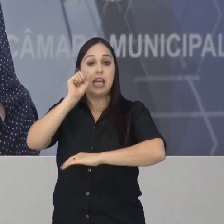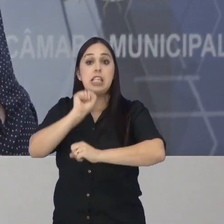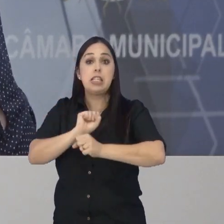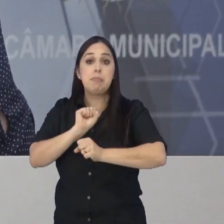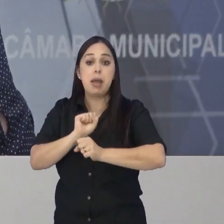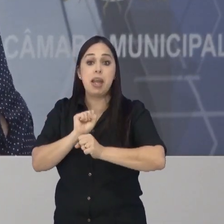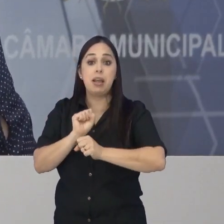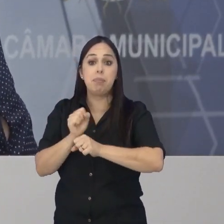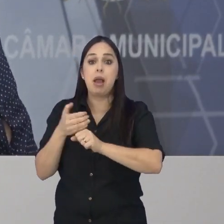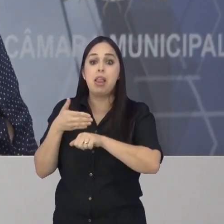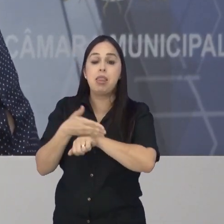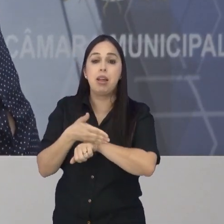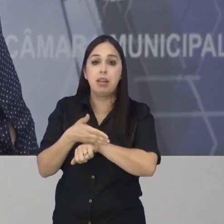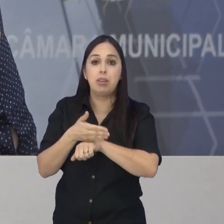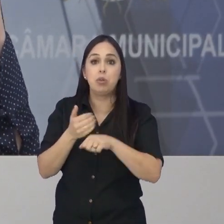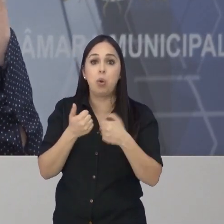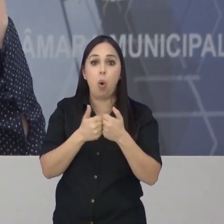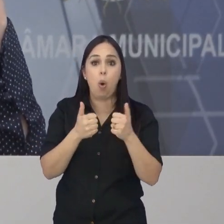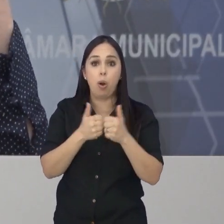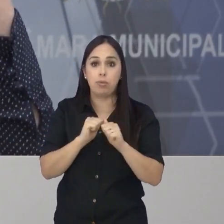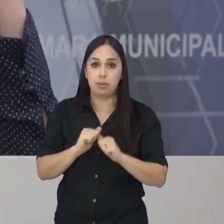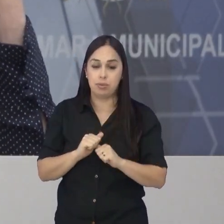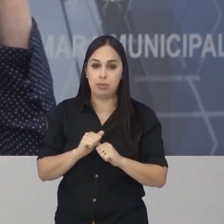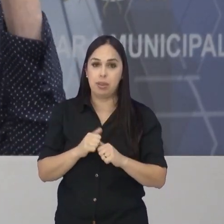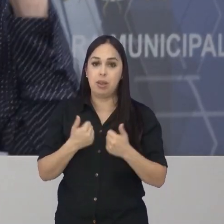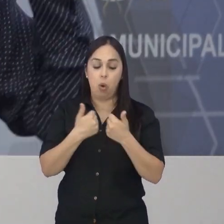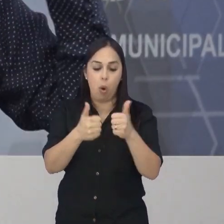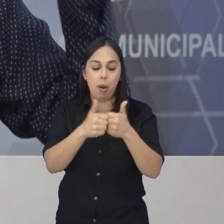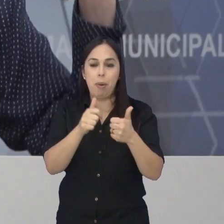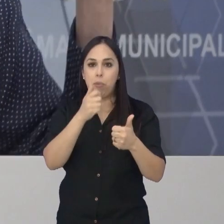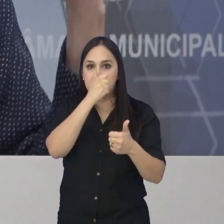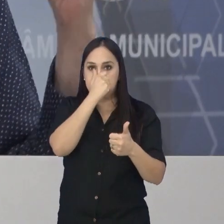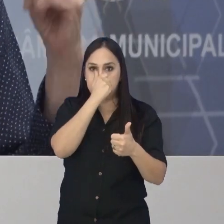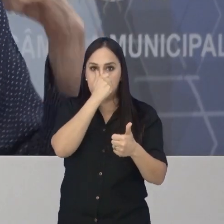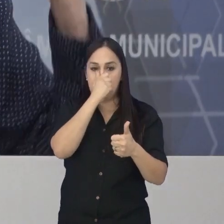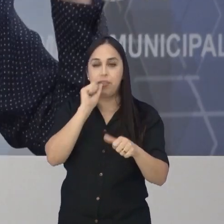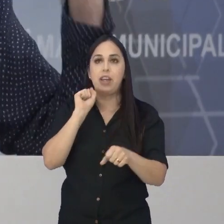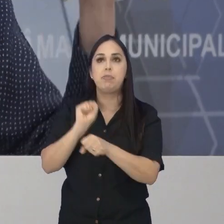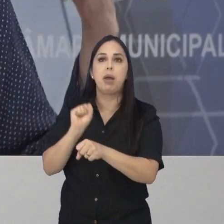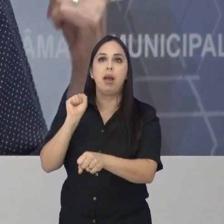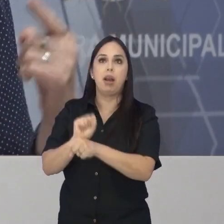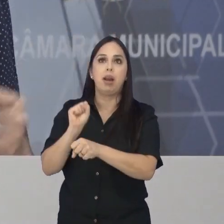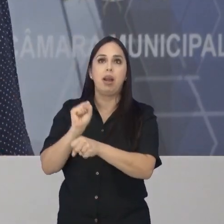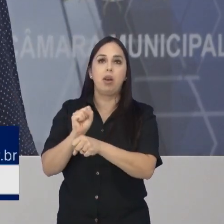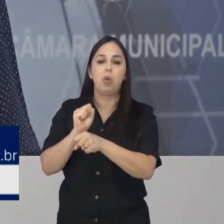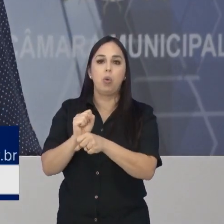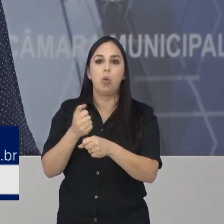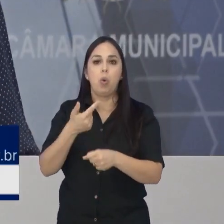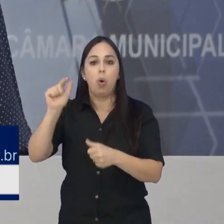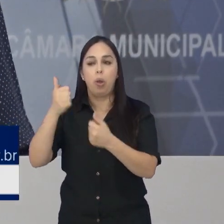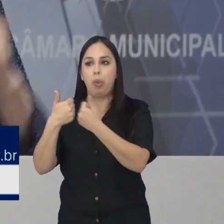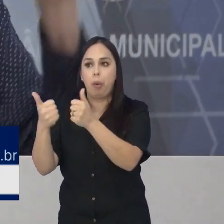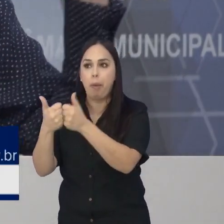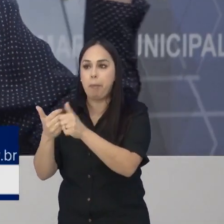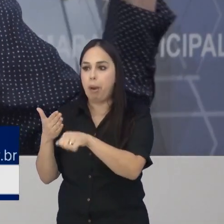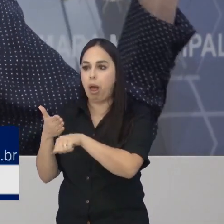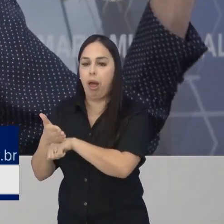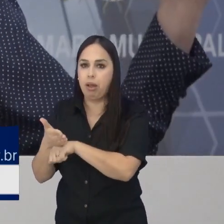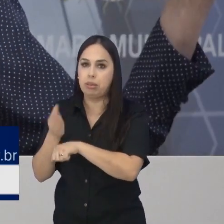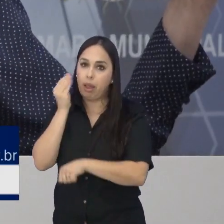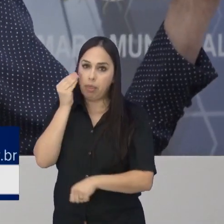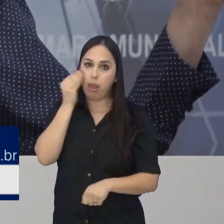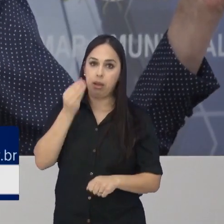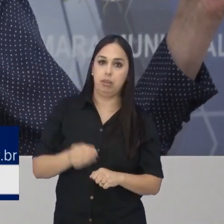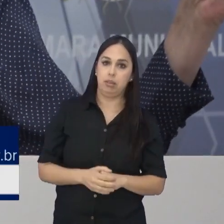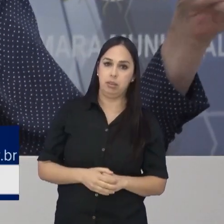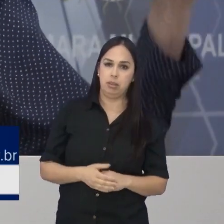para poder entrar, porque estava super lotado, tem que ficar esperando a próxima viagem para ver se consegue entrar. É isso que nós